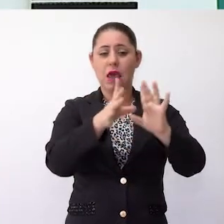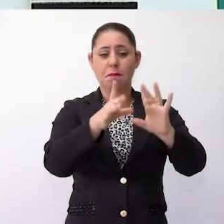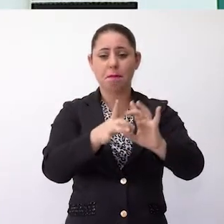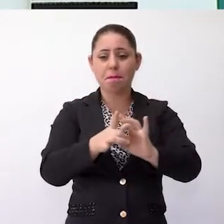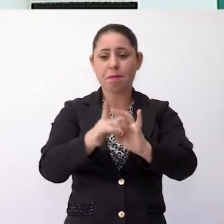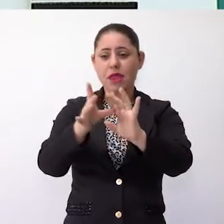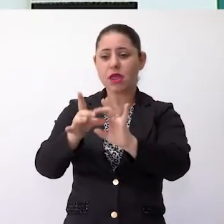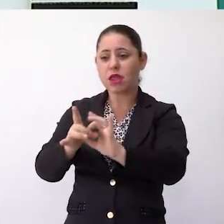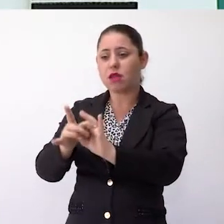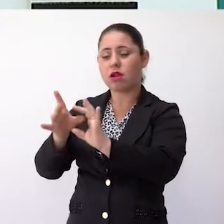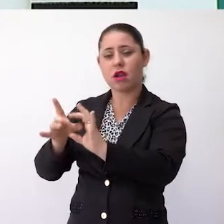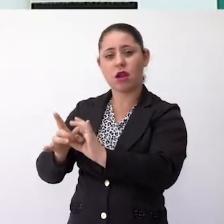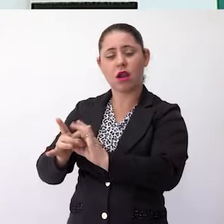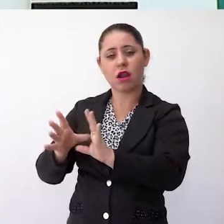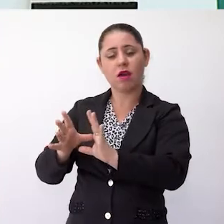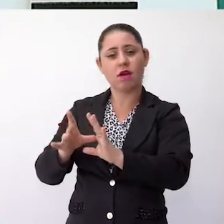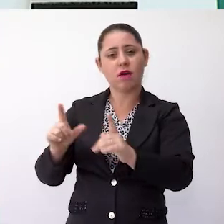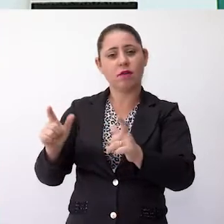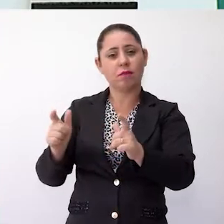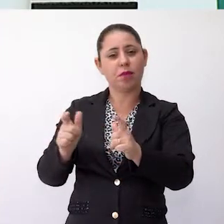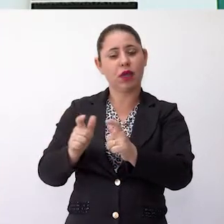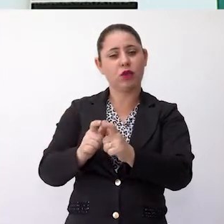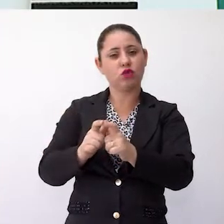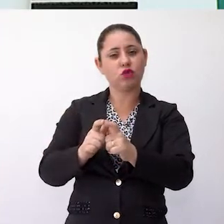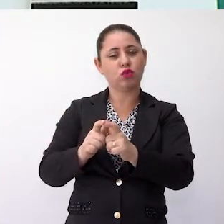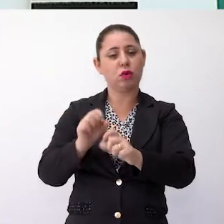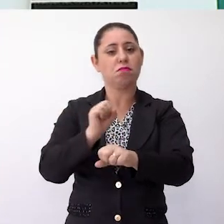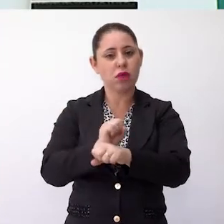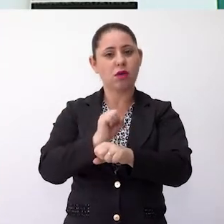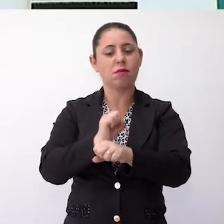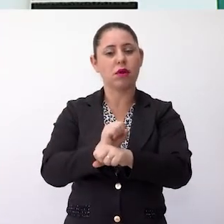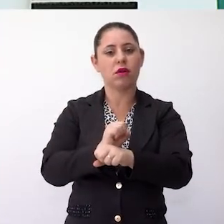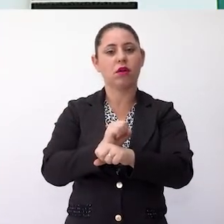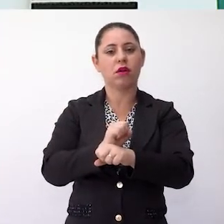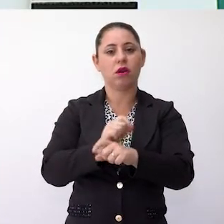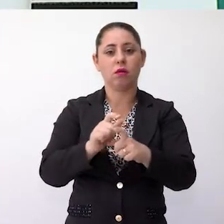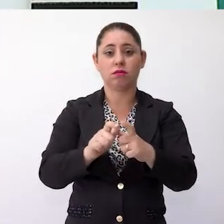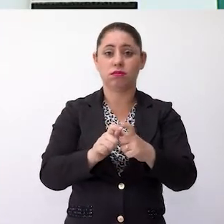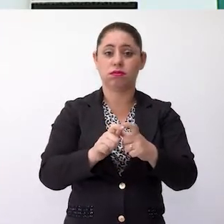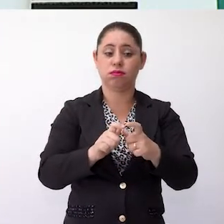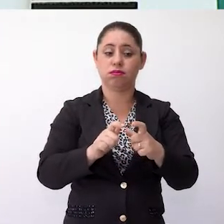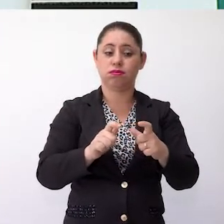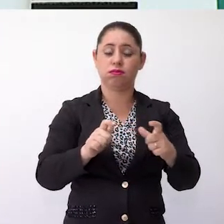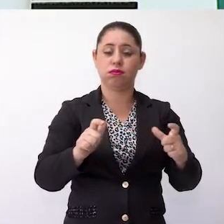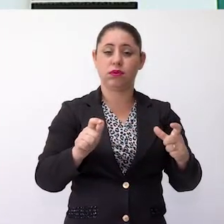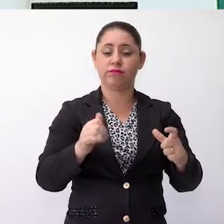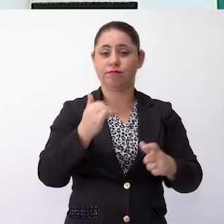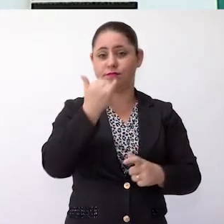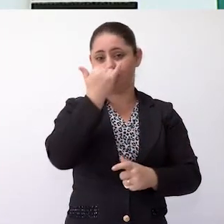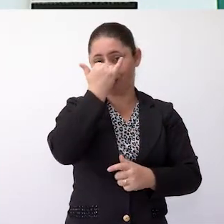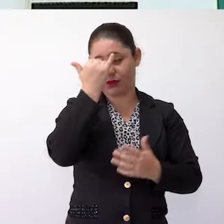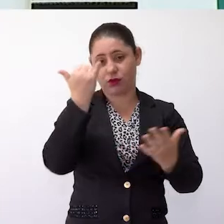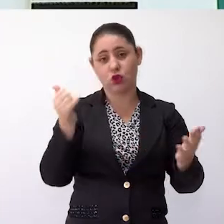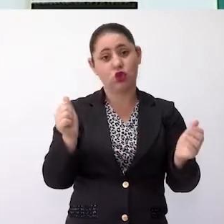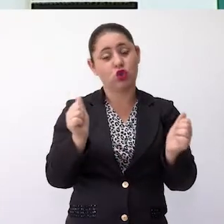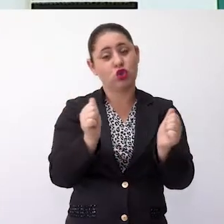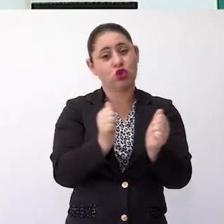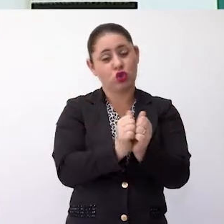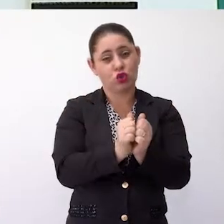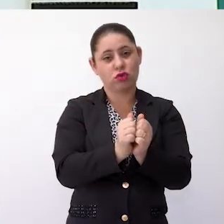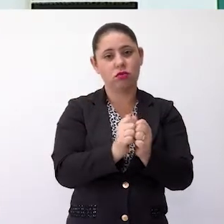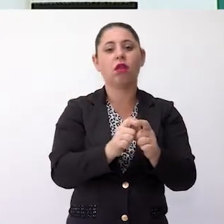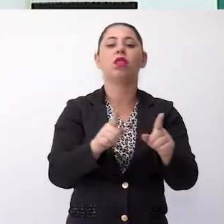liberando mais, né? menos contingenciamentos, o fluxo foi aumentando. E infelizmente, junto com isso,